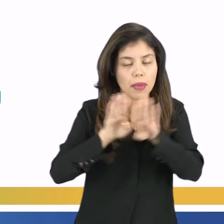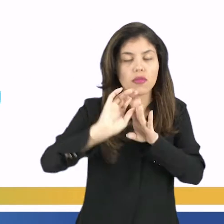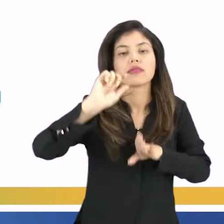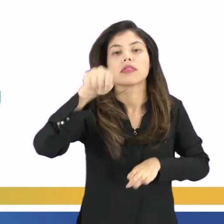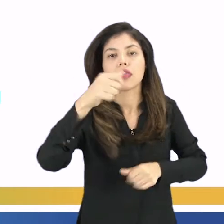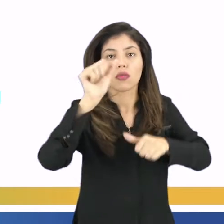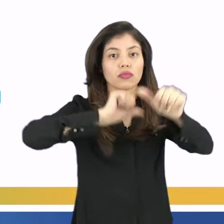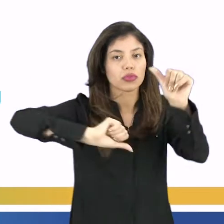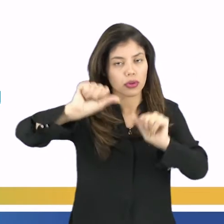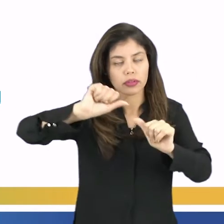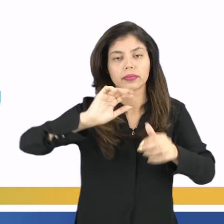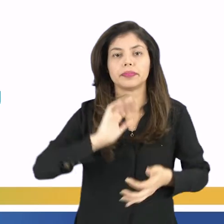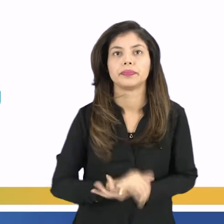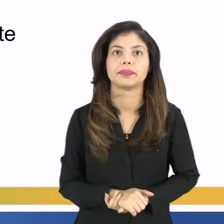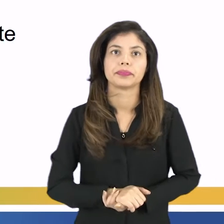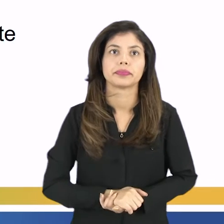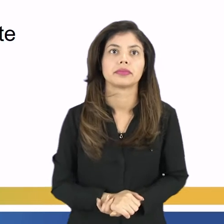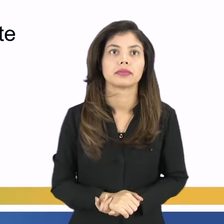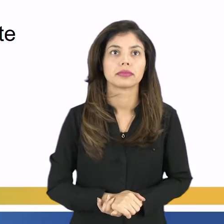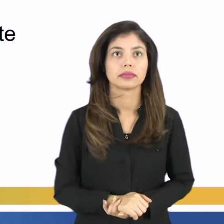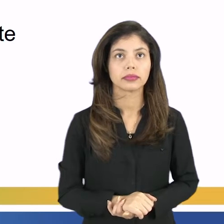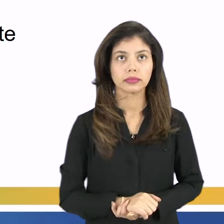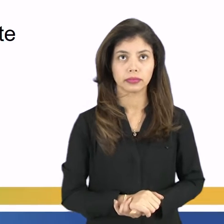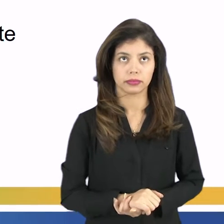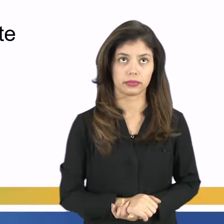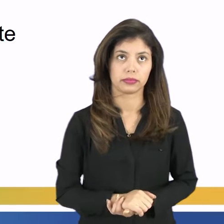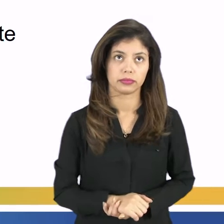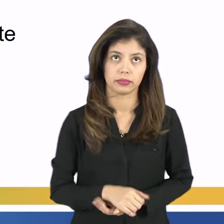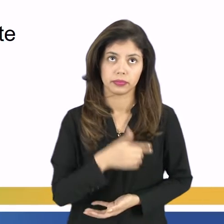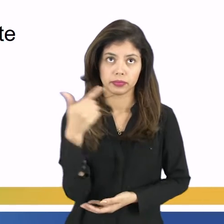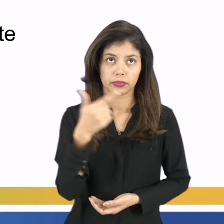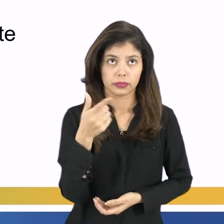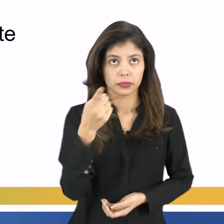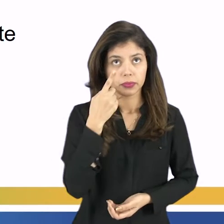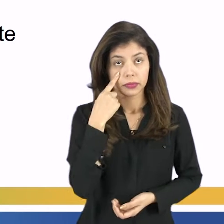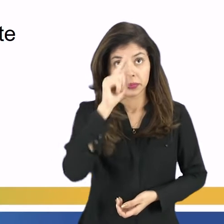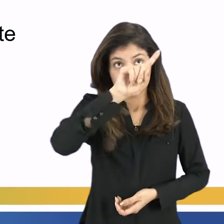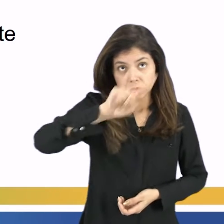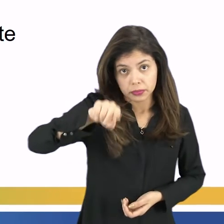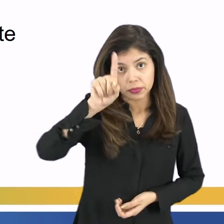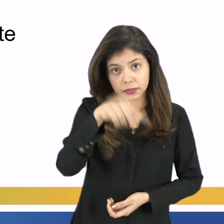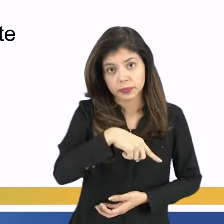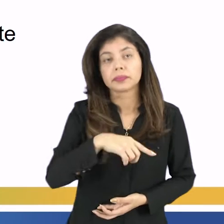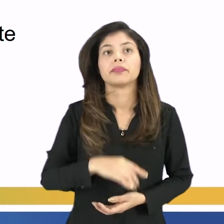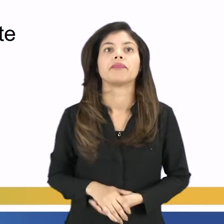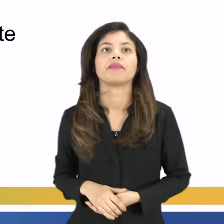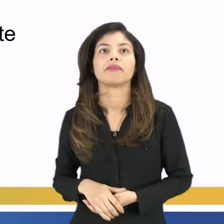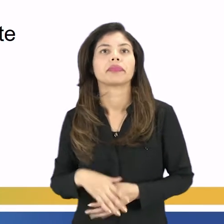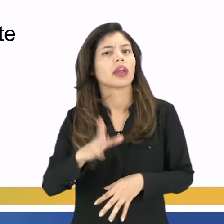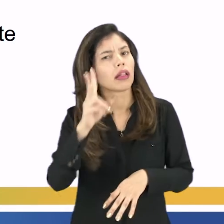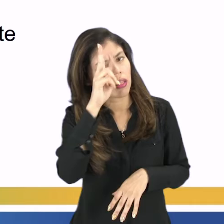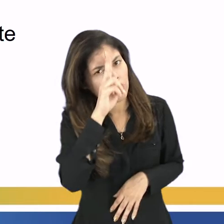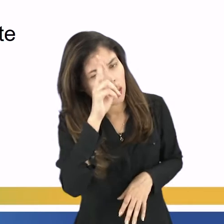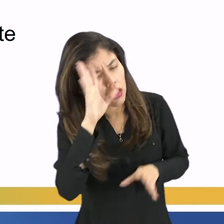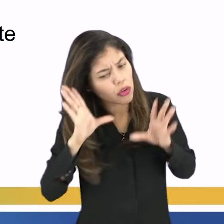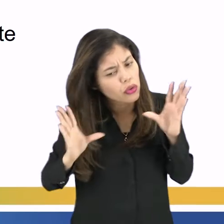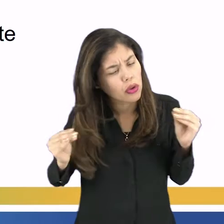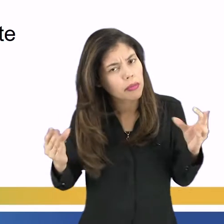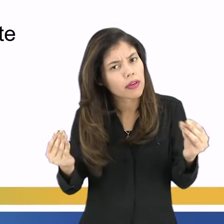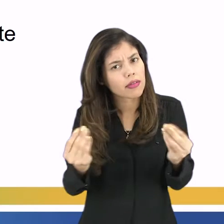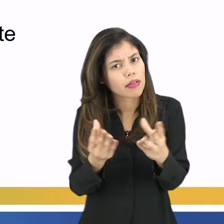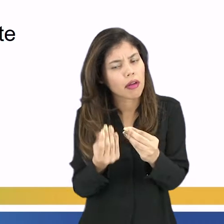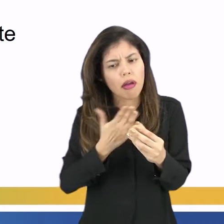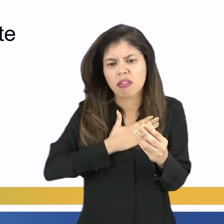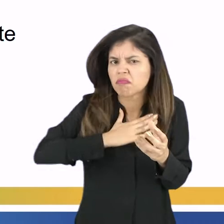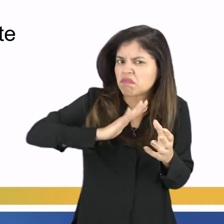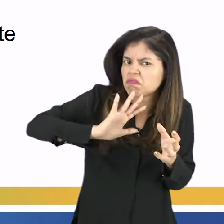inverte também o sinal do delta. O segundo passo é cancelar, fazer os cortes, aquelas substâncias que